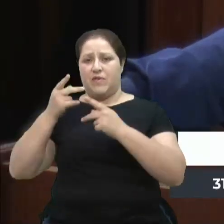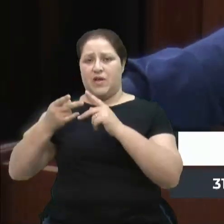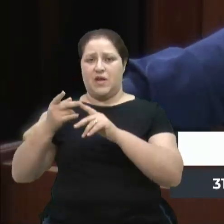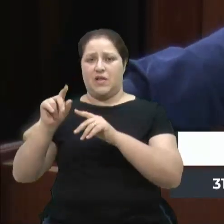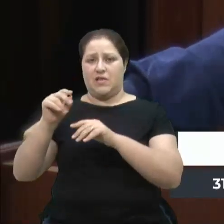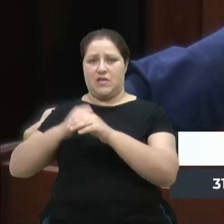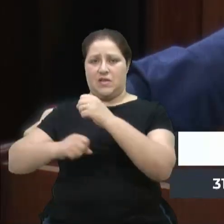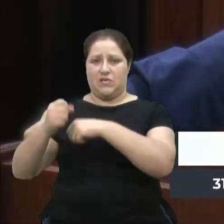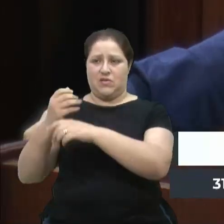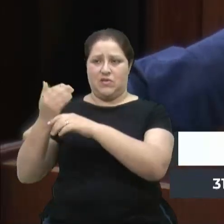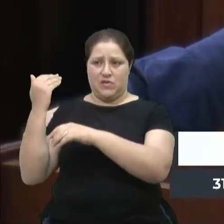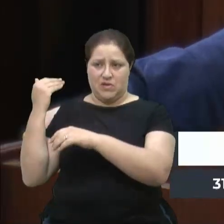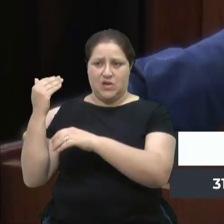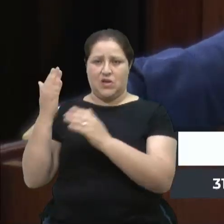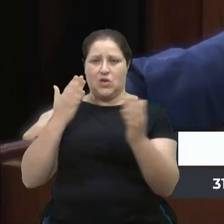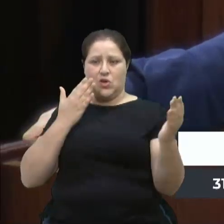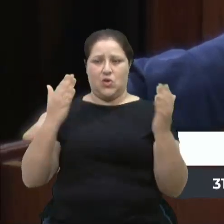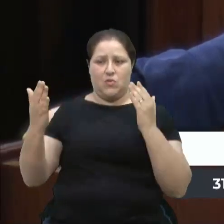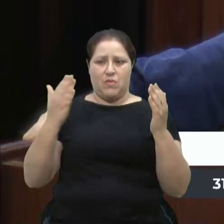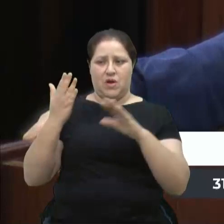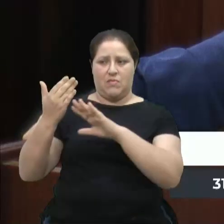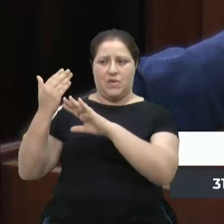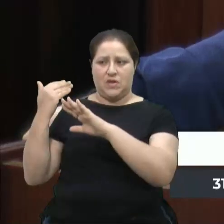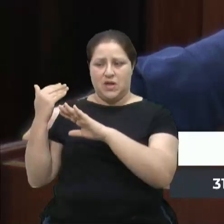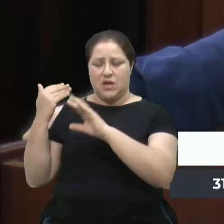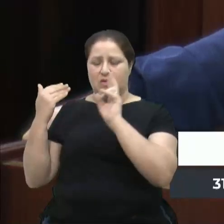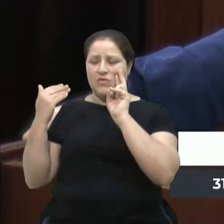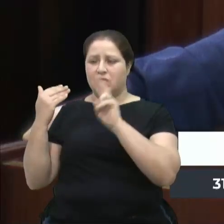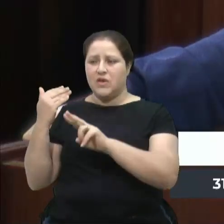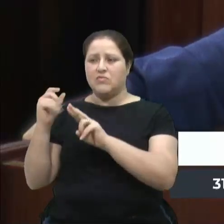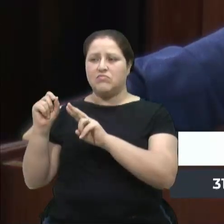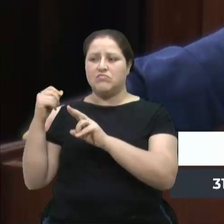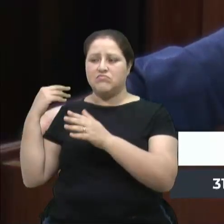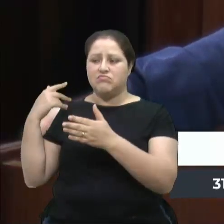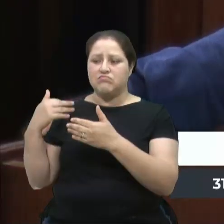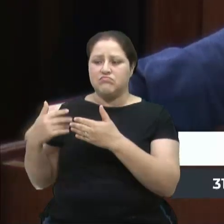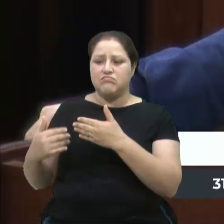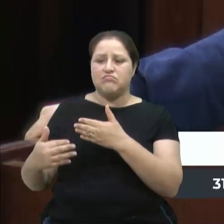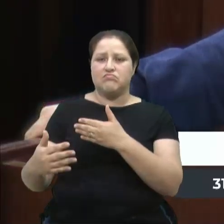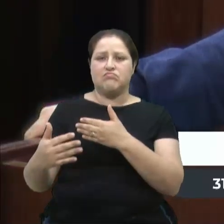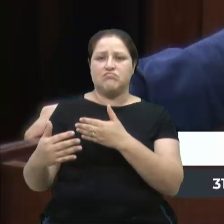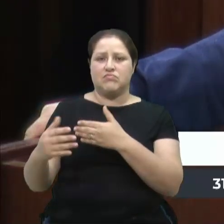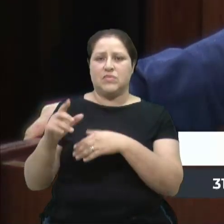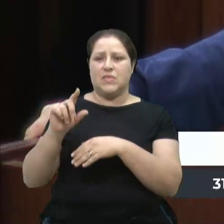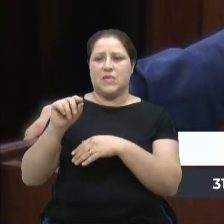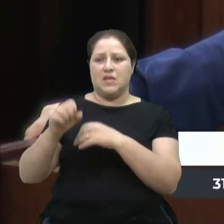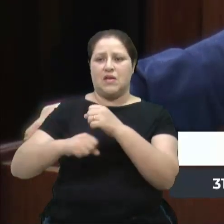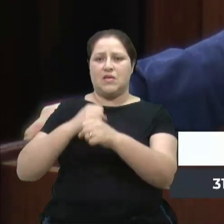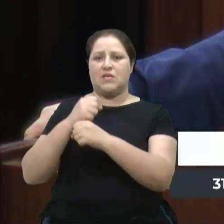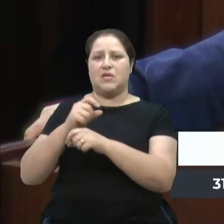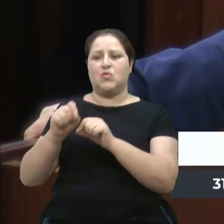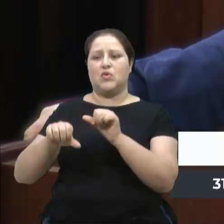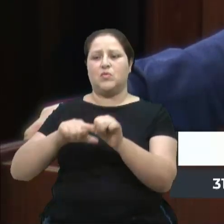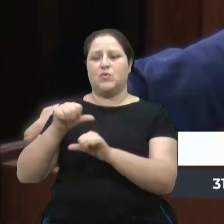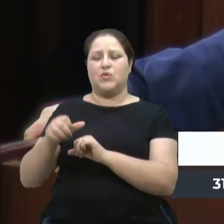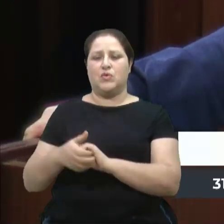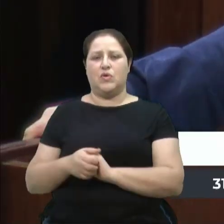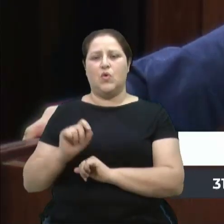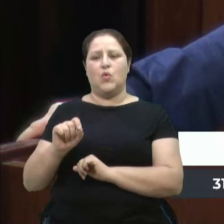gente conseguir ver o que mudou nesses 10 anos, né, qual foi a